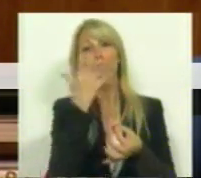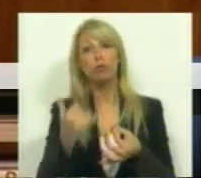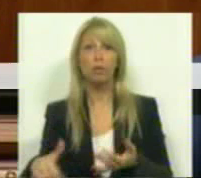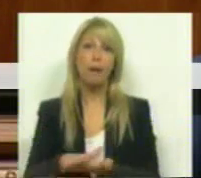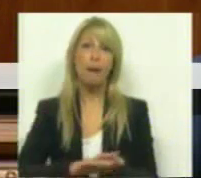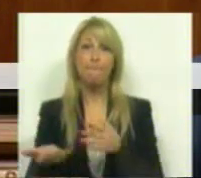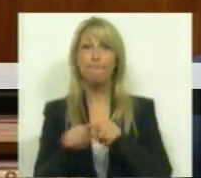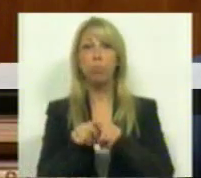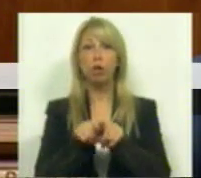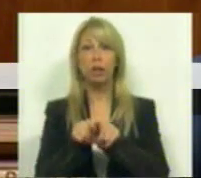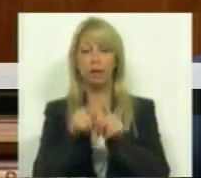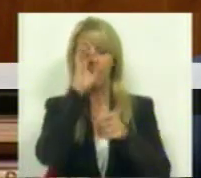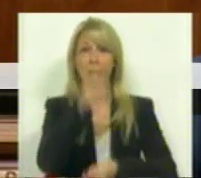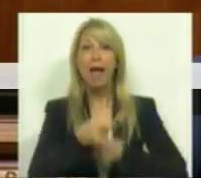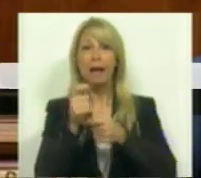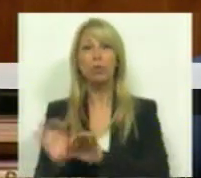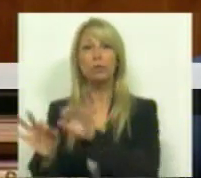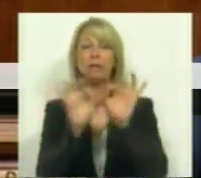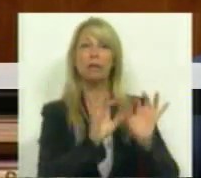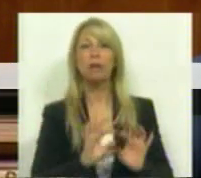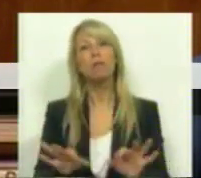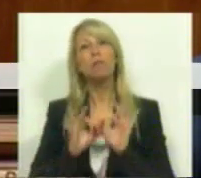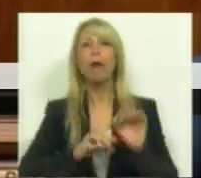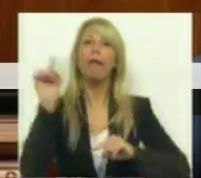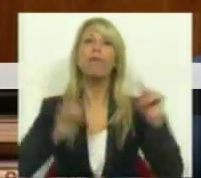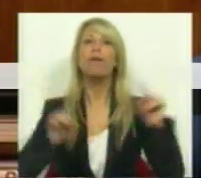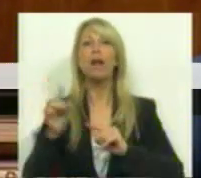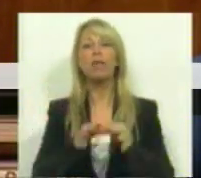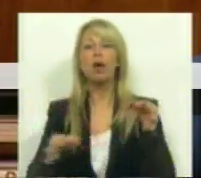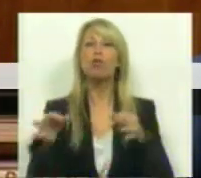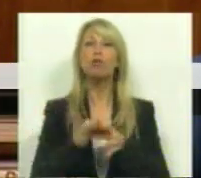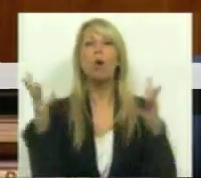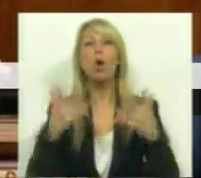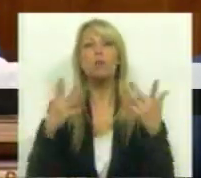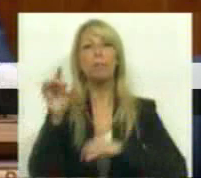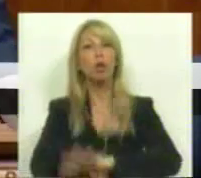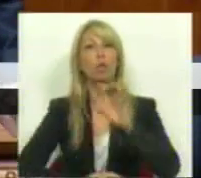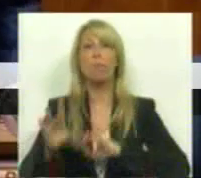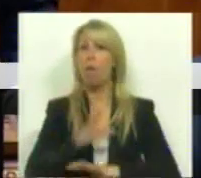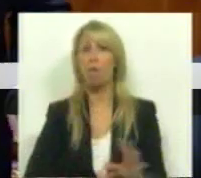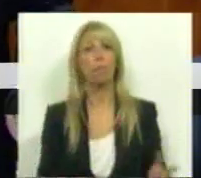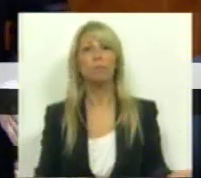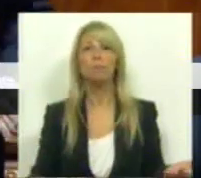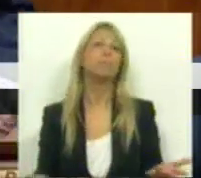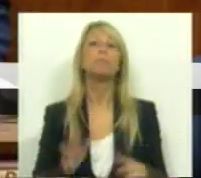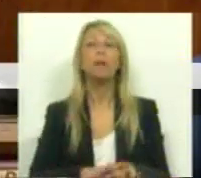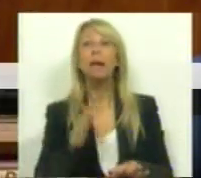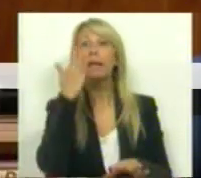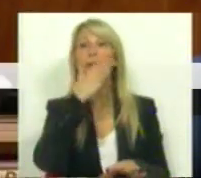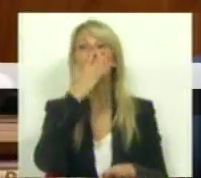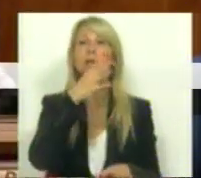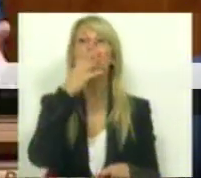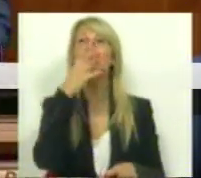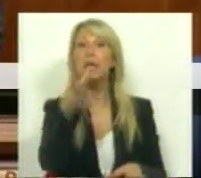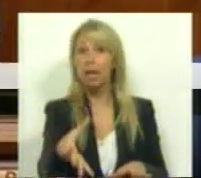política agrícola comum como uma variável de ajustamento do orçamento europeu. E, portanto, se dissemos